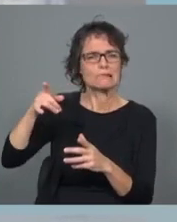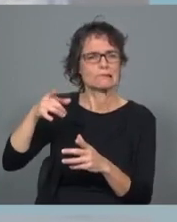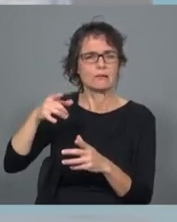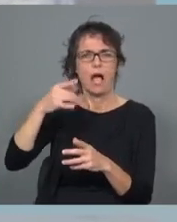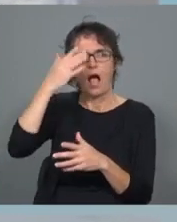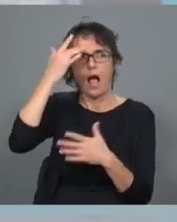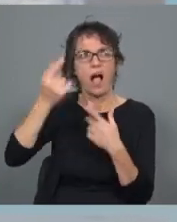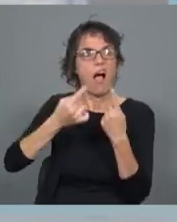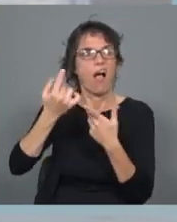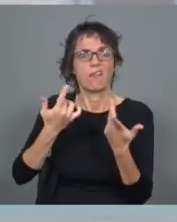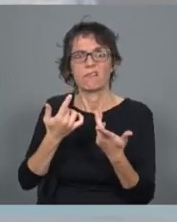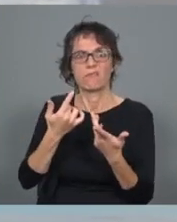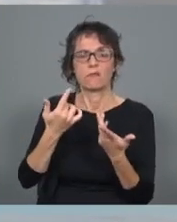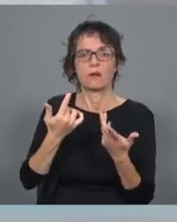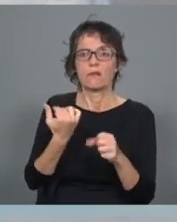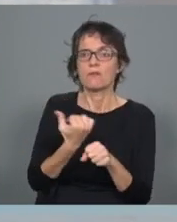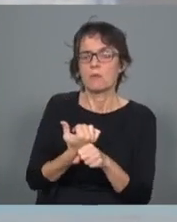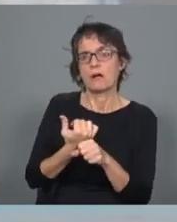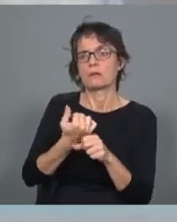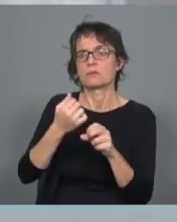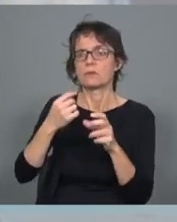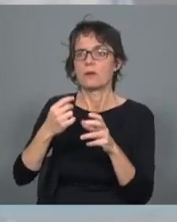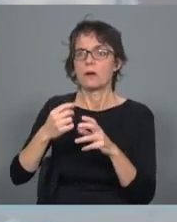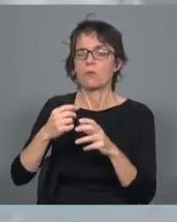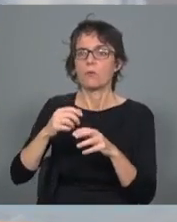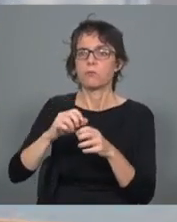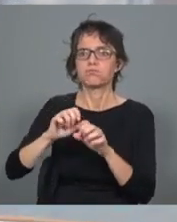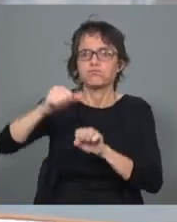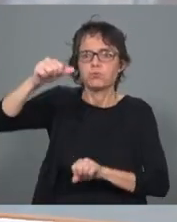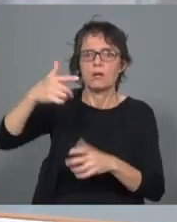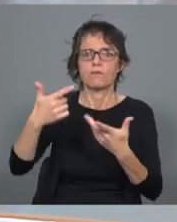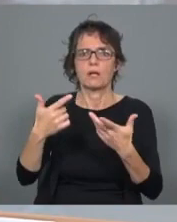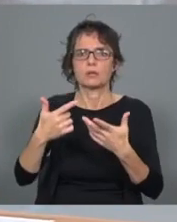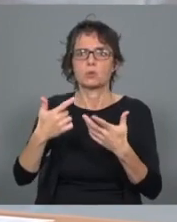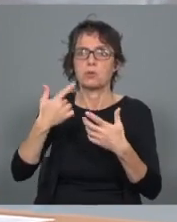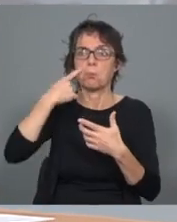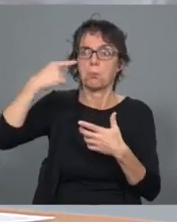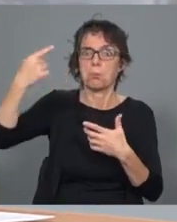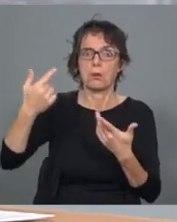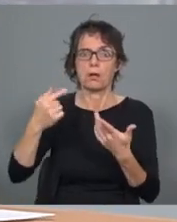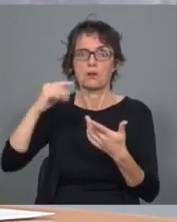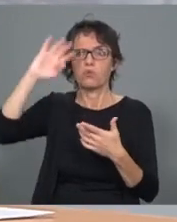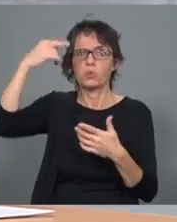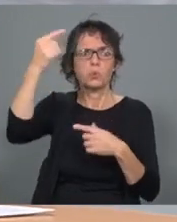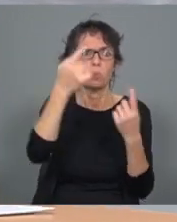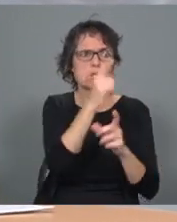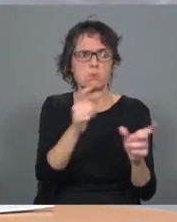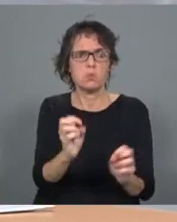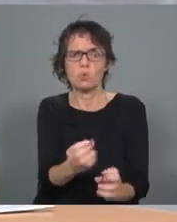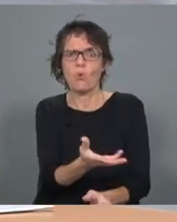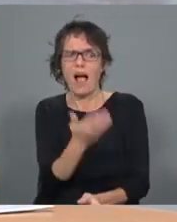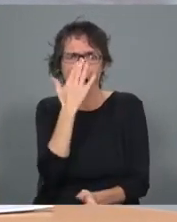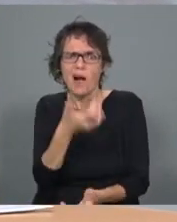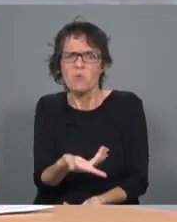em nanotecnologia ou algo extremamente elaborado, não sei. E perspectiva-se